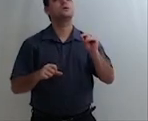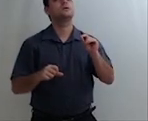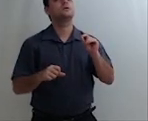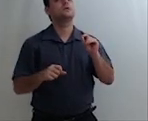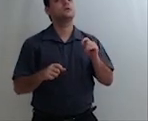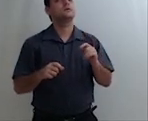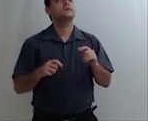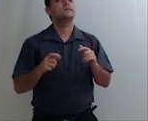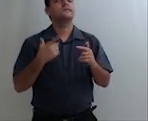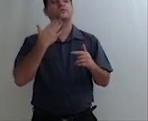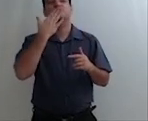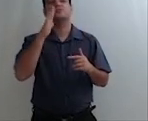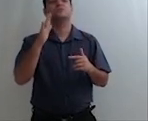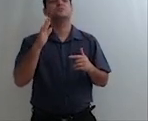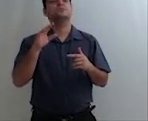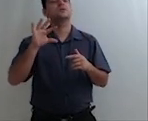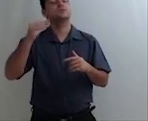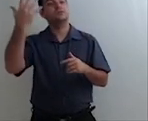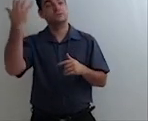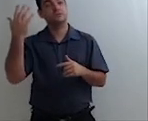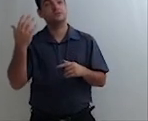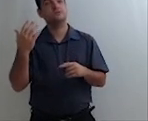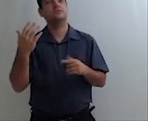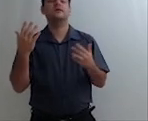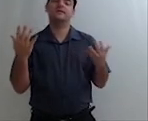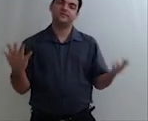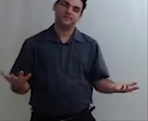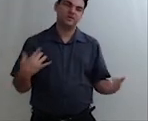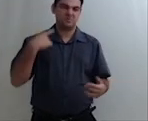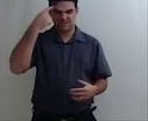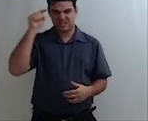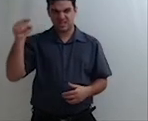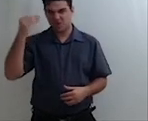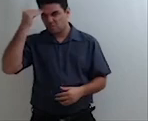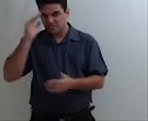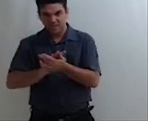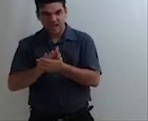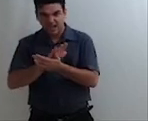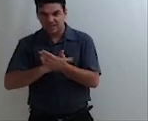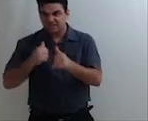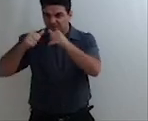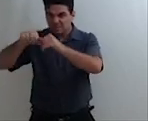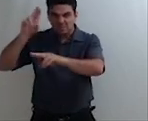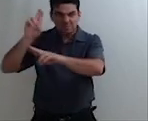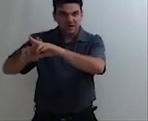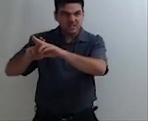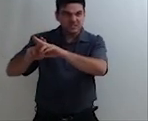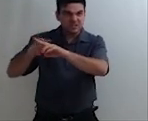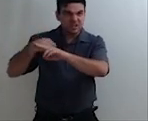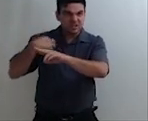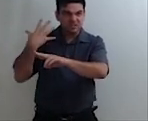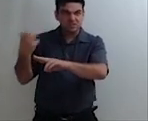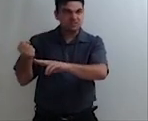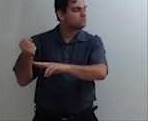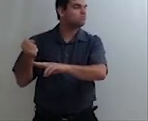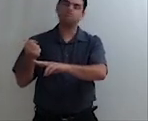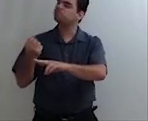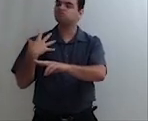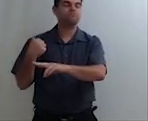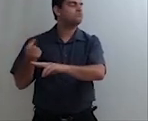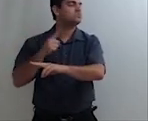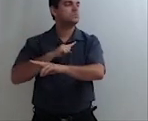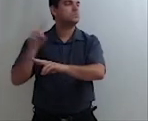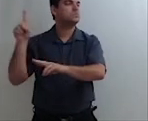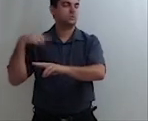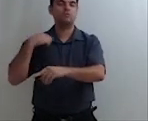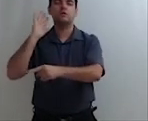que ocorreu é vou deixar um inocente como esse jovem sem que lhe seja feita